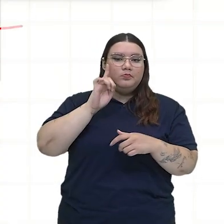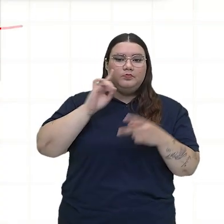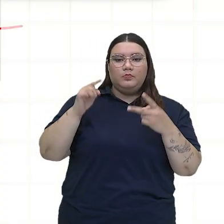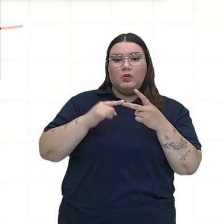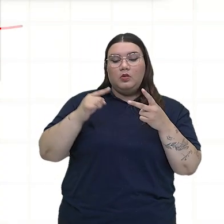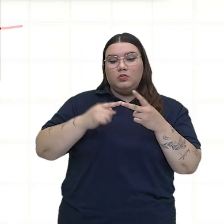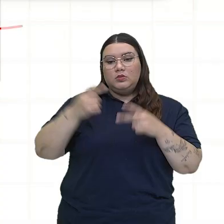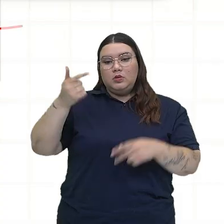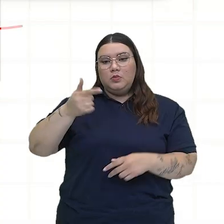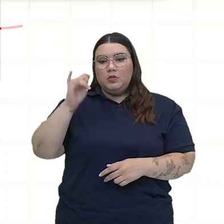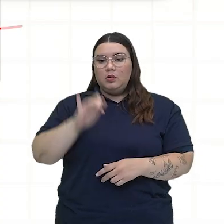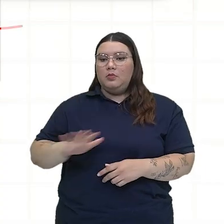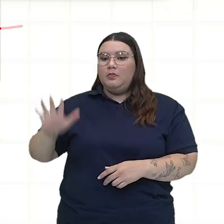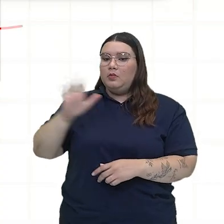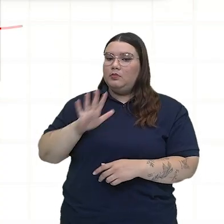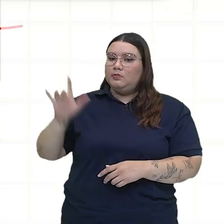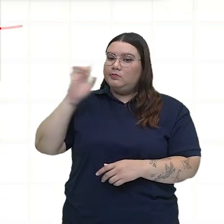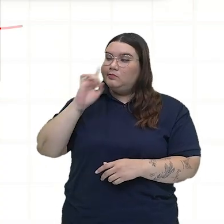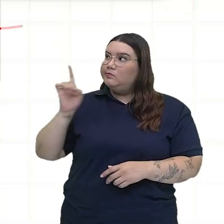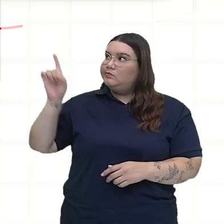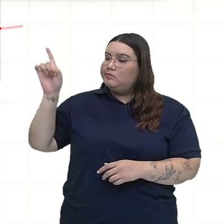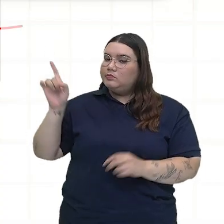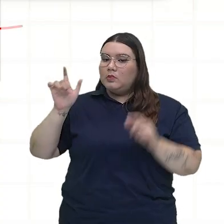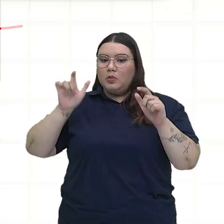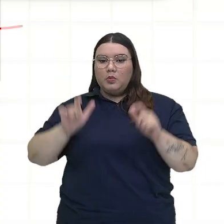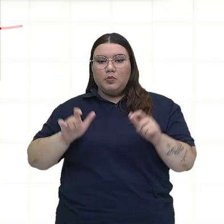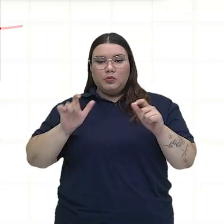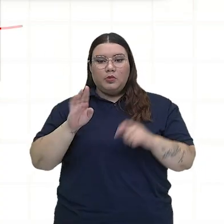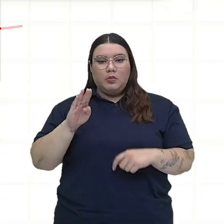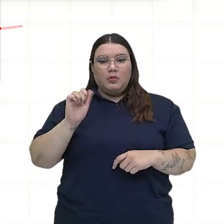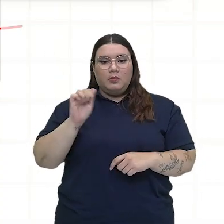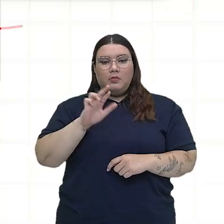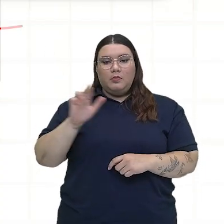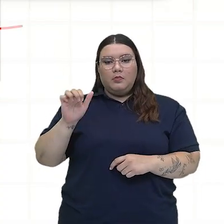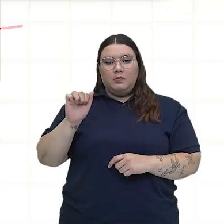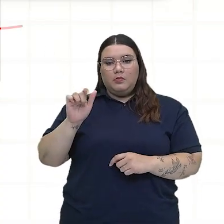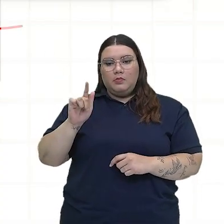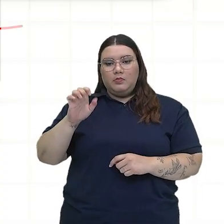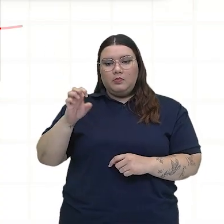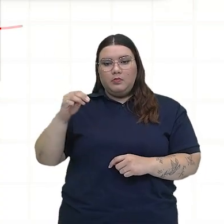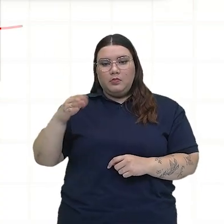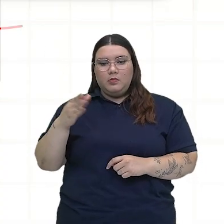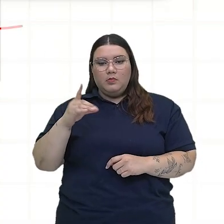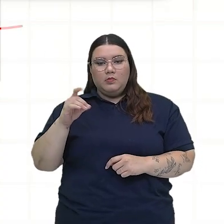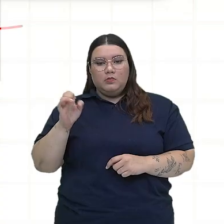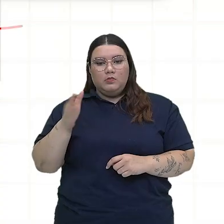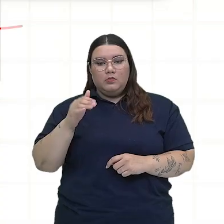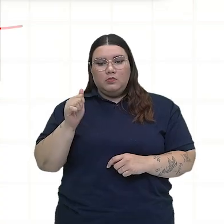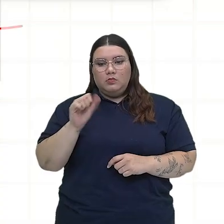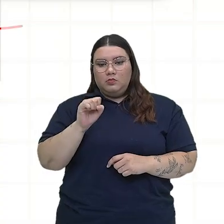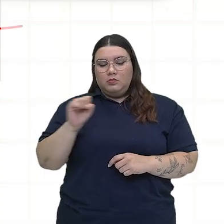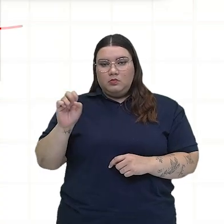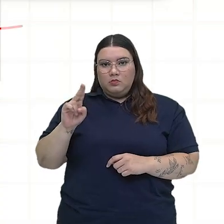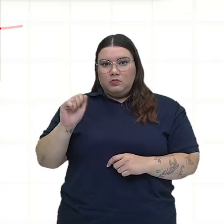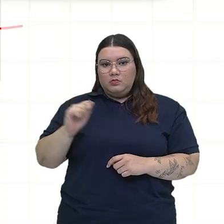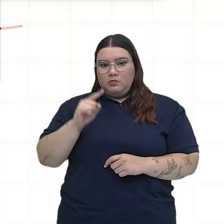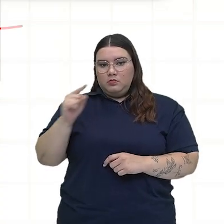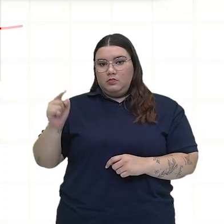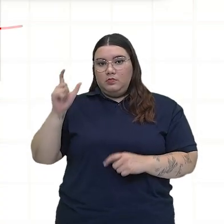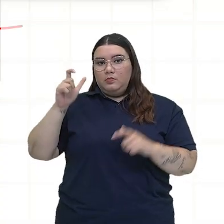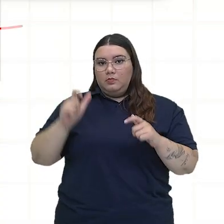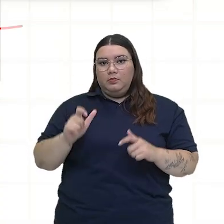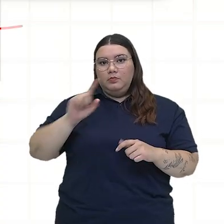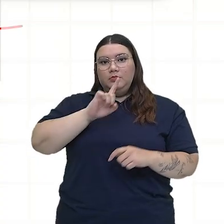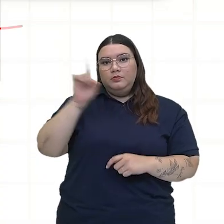de Assuã, no Egito. A represa Hoover, a sua construção serviu para proteger o estado da